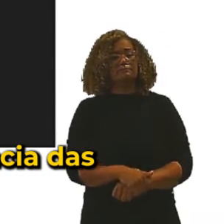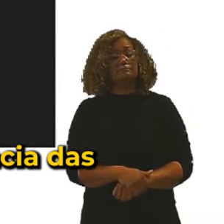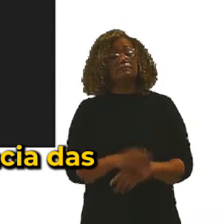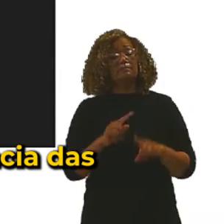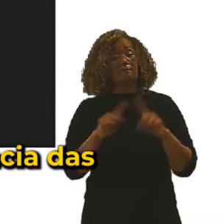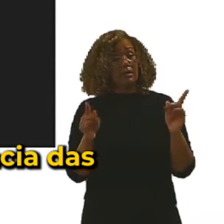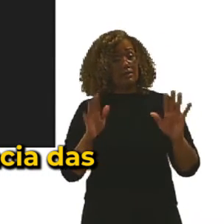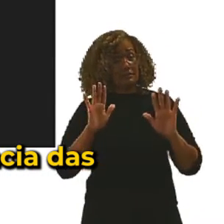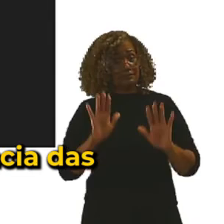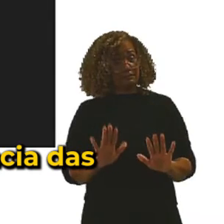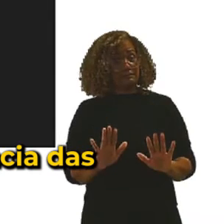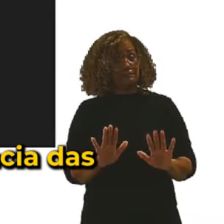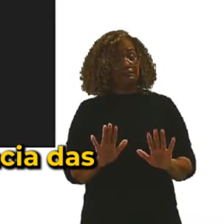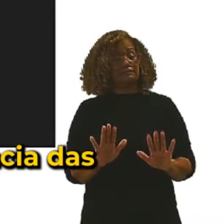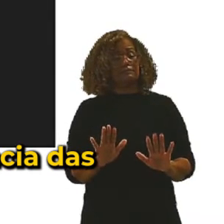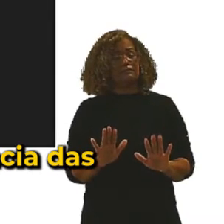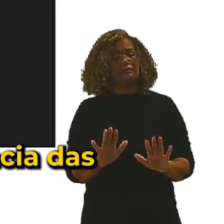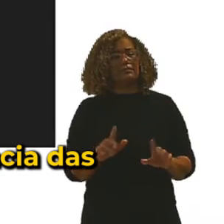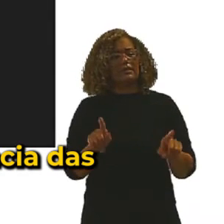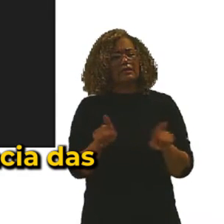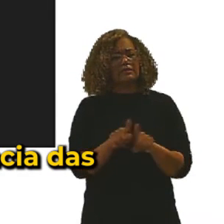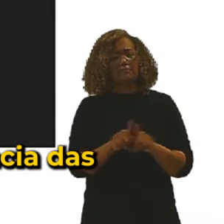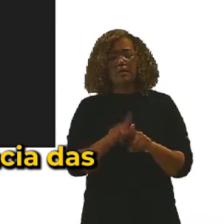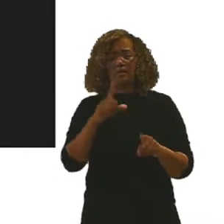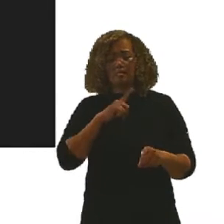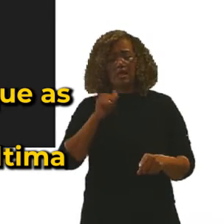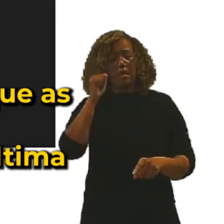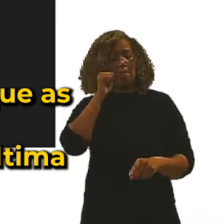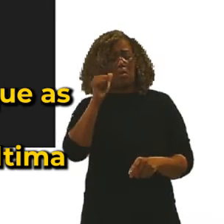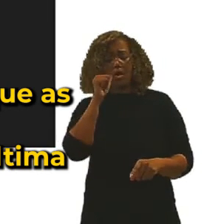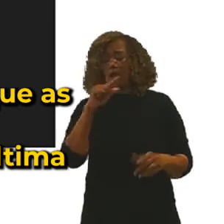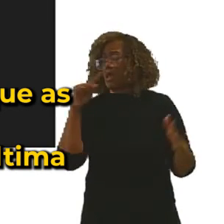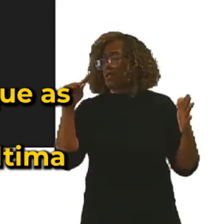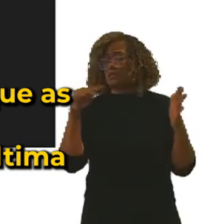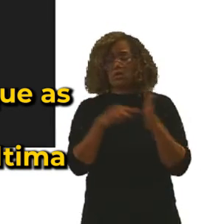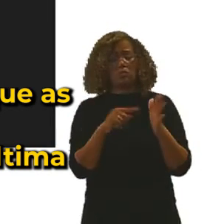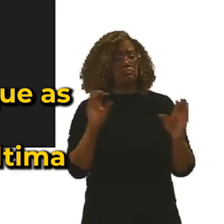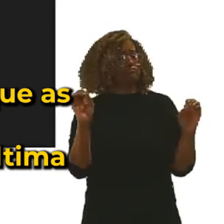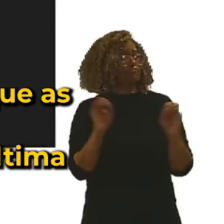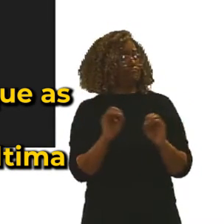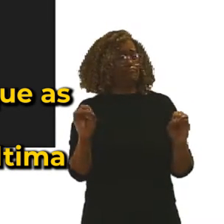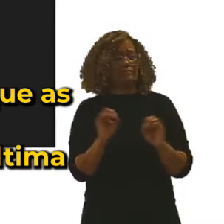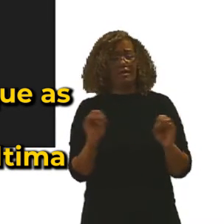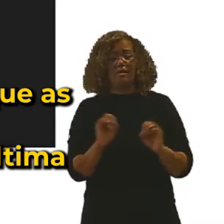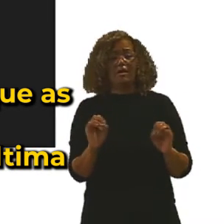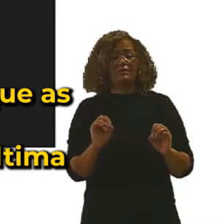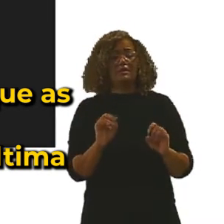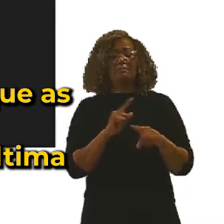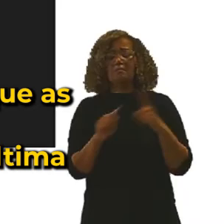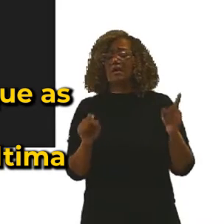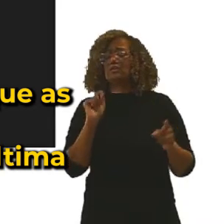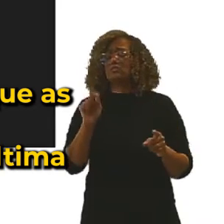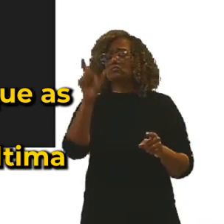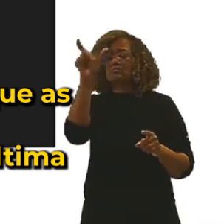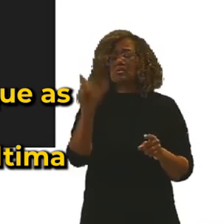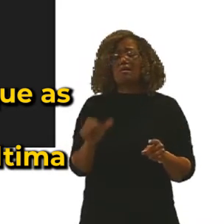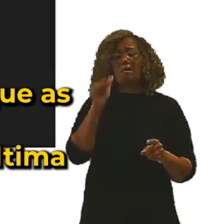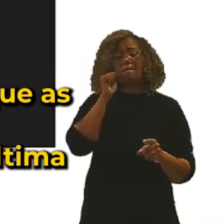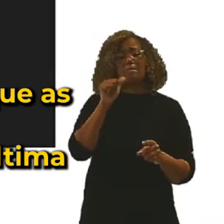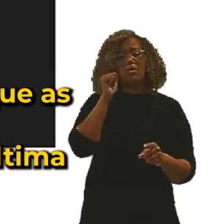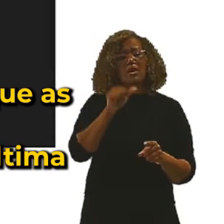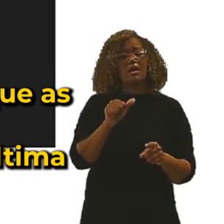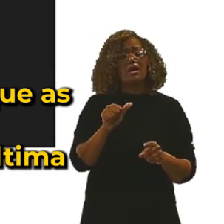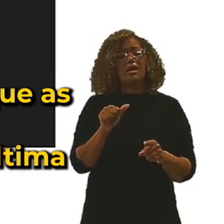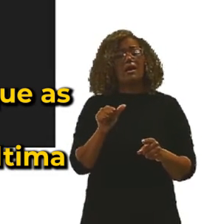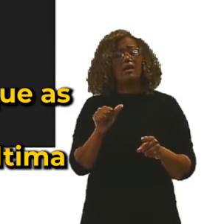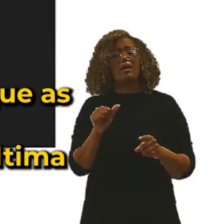disso, nós temos que há uma resistência das mulheres em denunciar. Então, quando a gente vai vendo aqui o que as mulheres fizeram quando aconteceu uma última